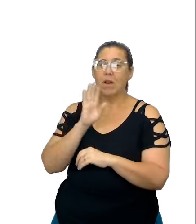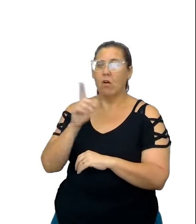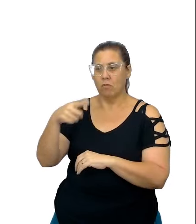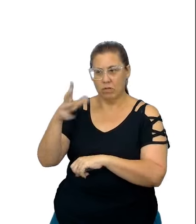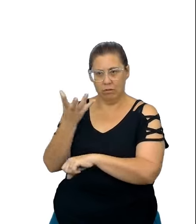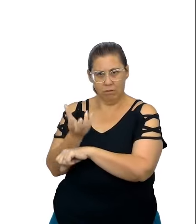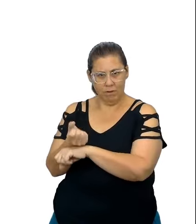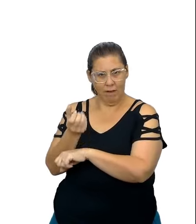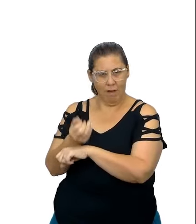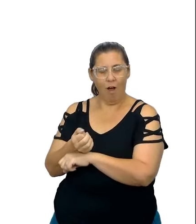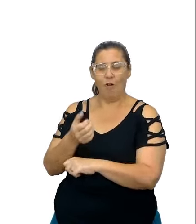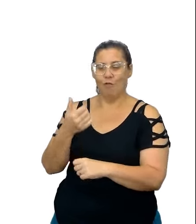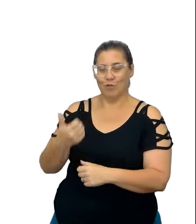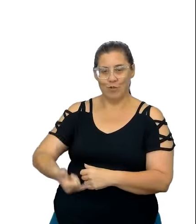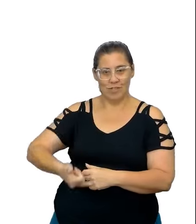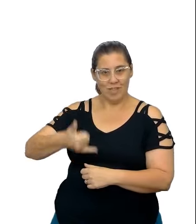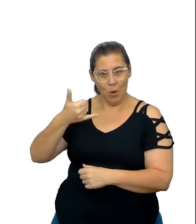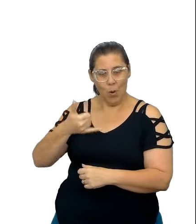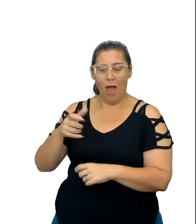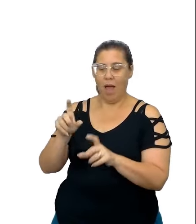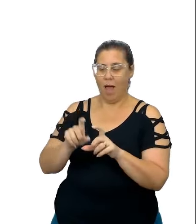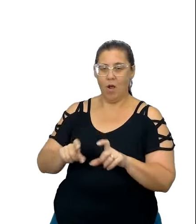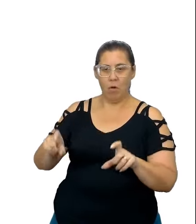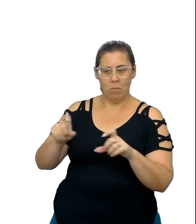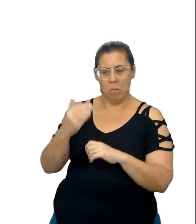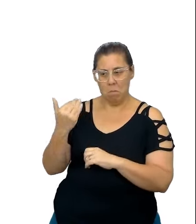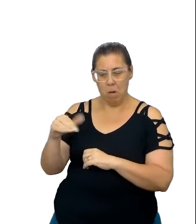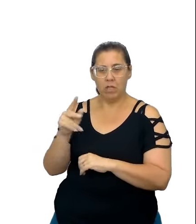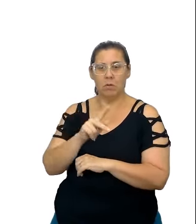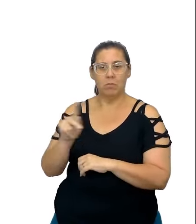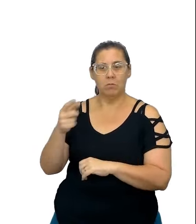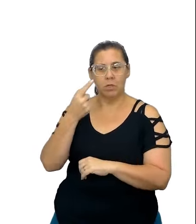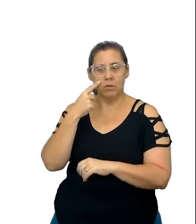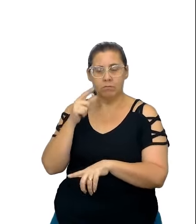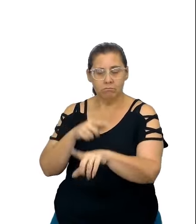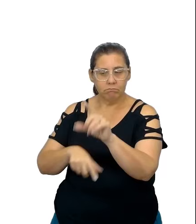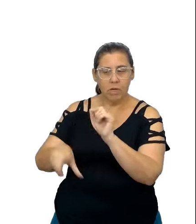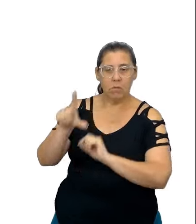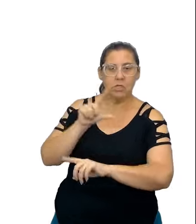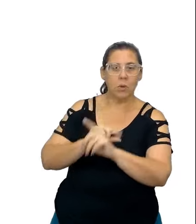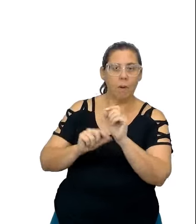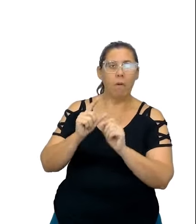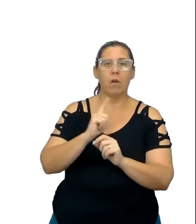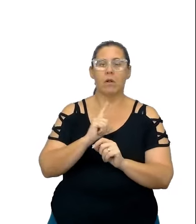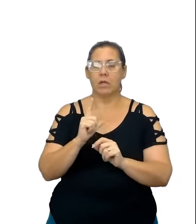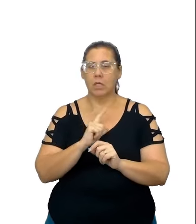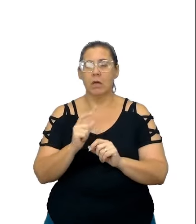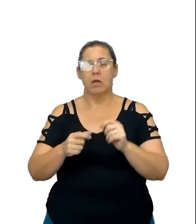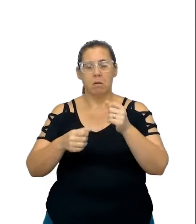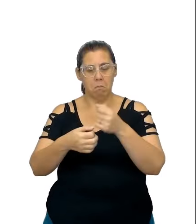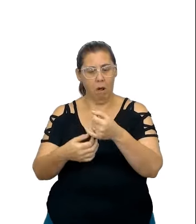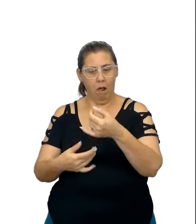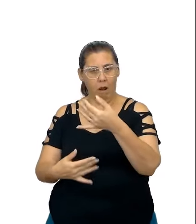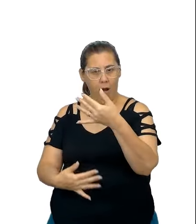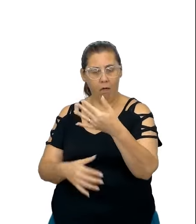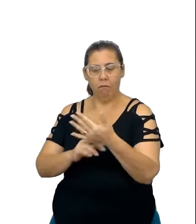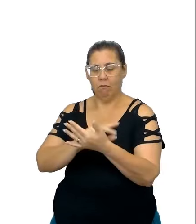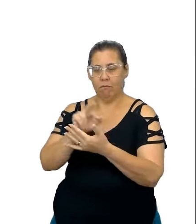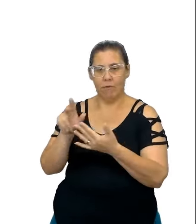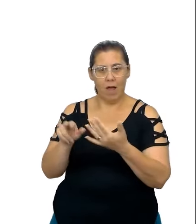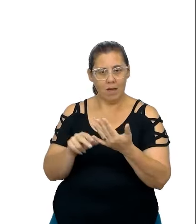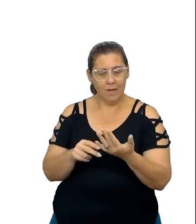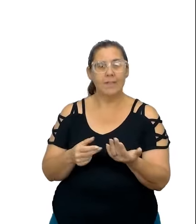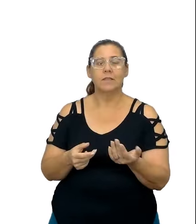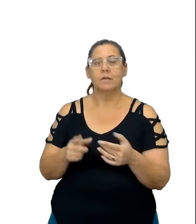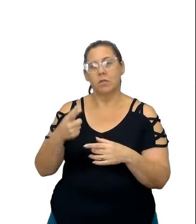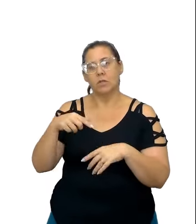salvos aí nos seus celulares, seus computadores, para que a gente faça uma escolha e tenha um hall, de memes, tenha uma coleção